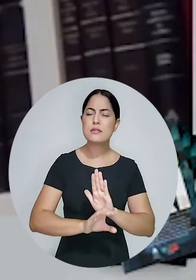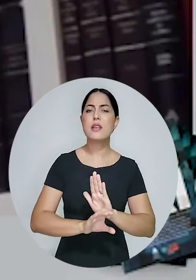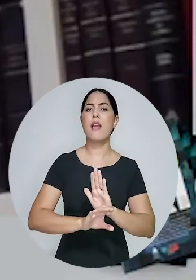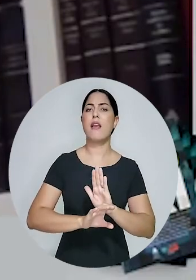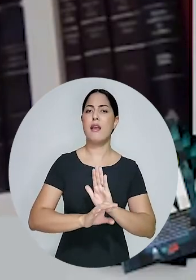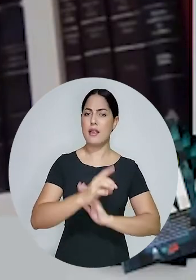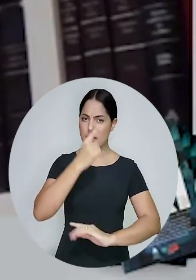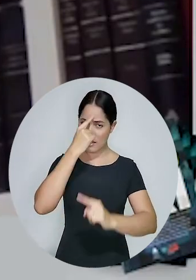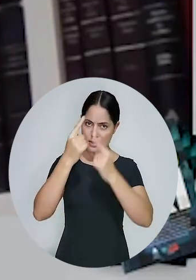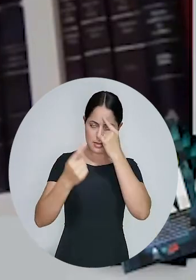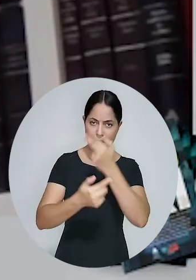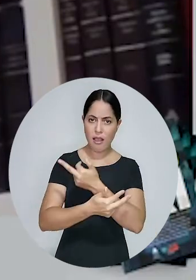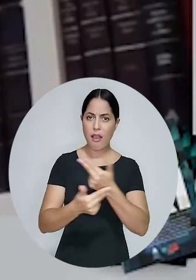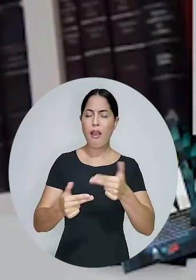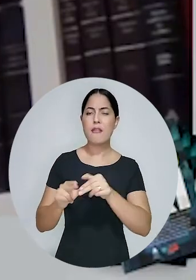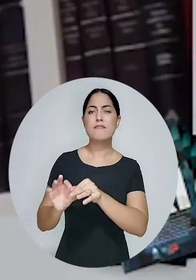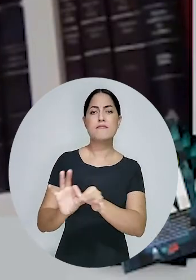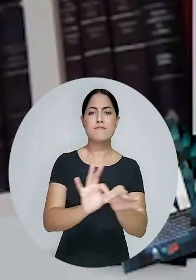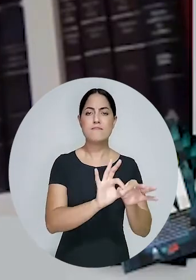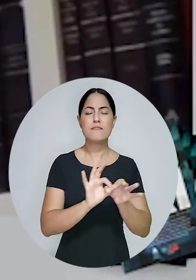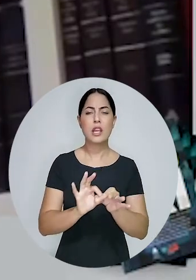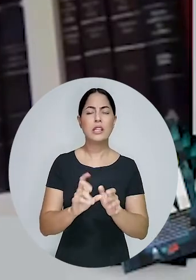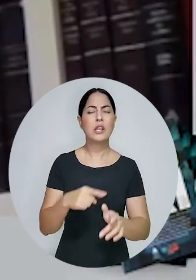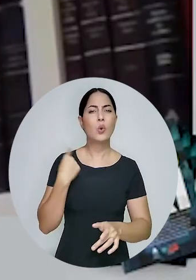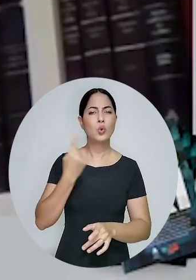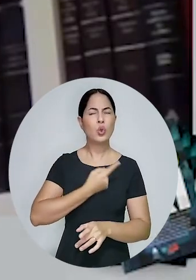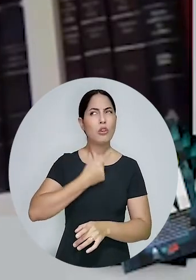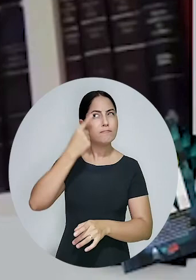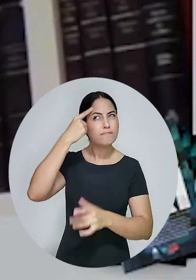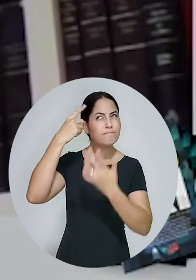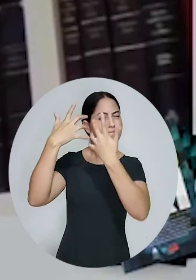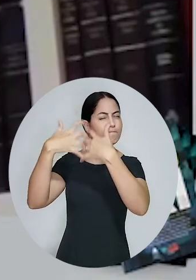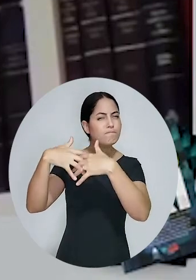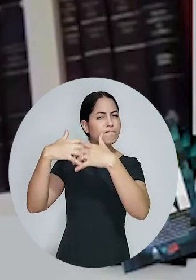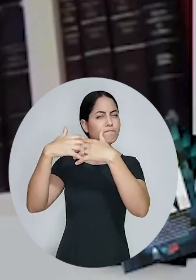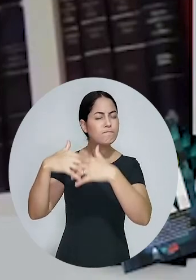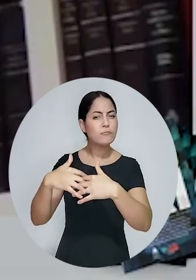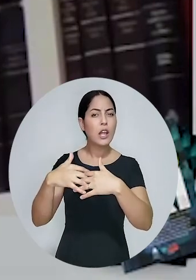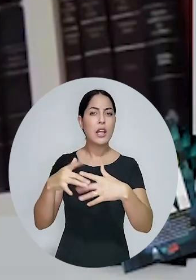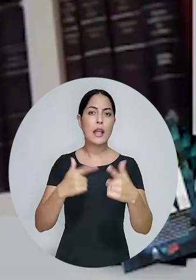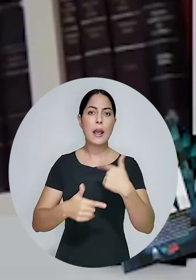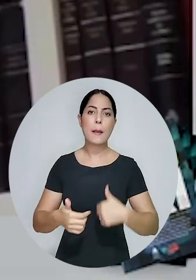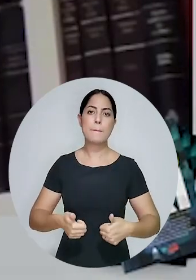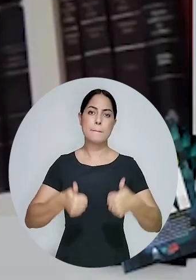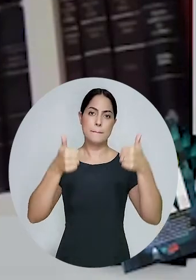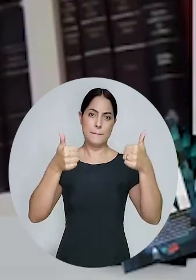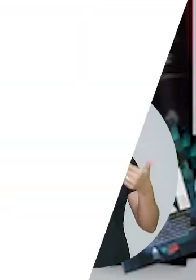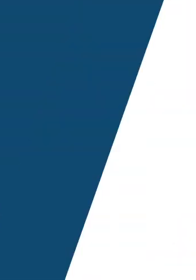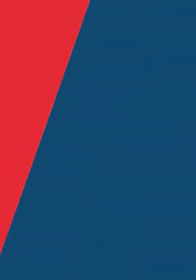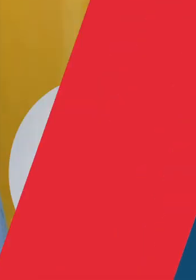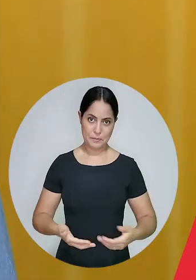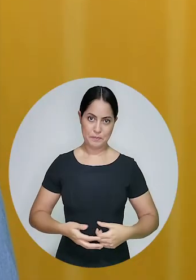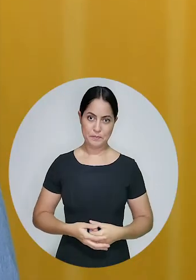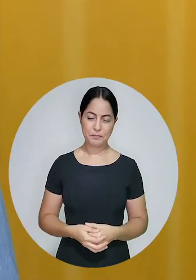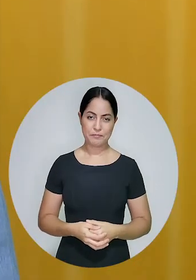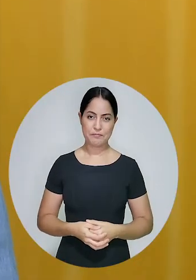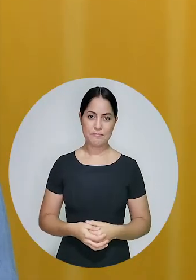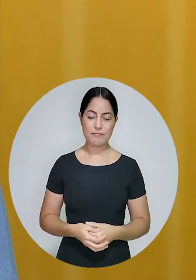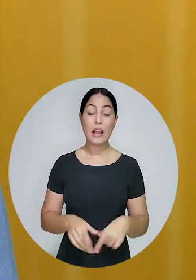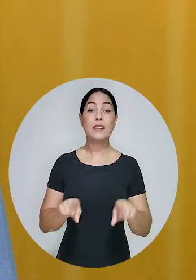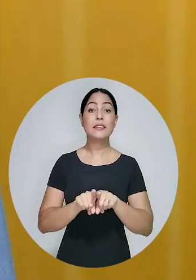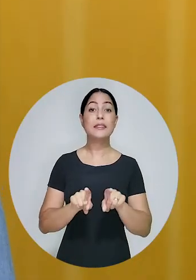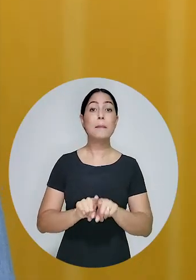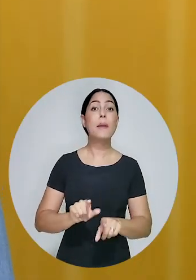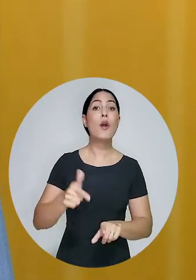conceitos e de ideias, ela nos faz, obviamente, refletir e, a partir daí, melhorar. Outro